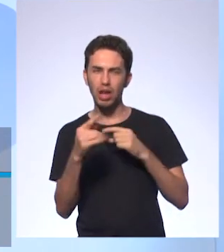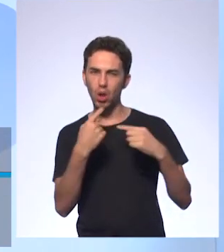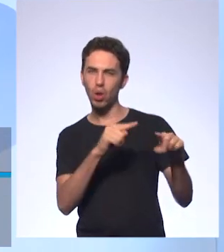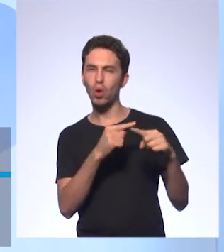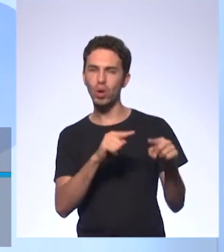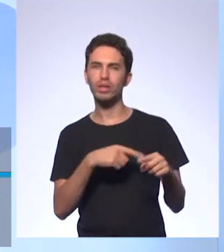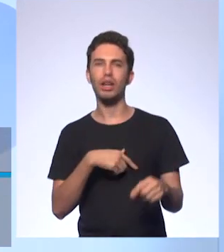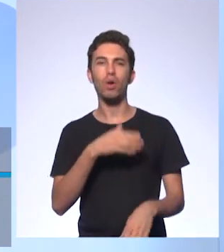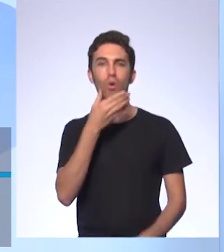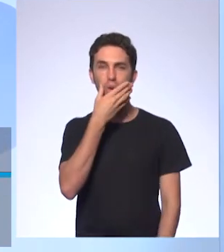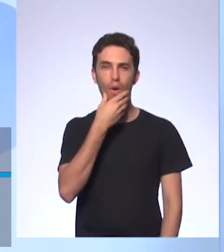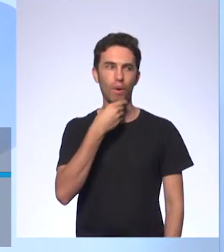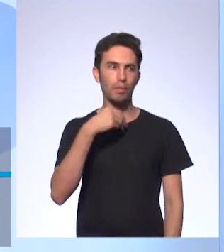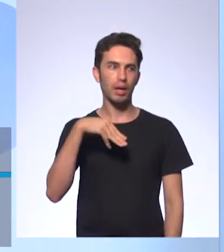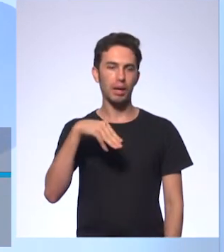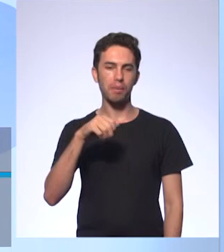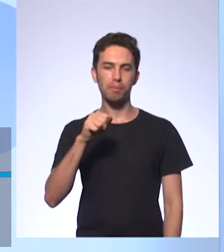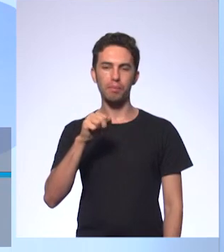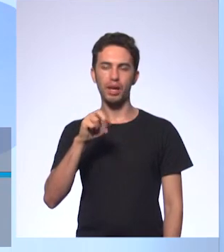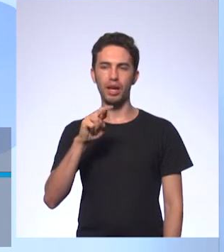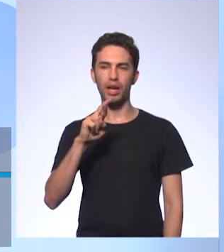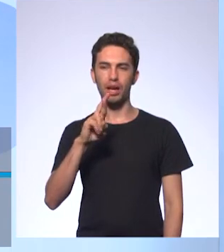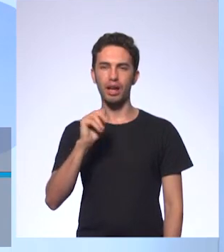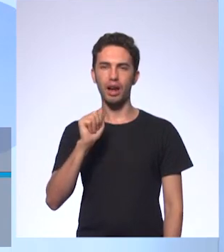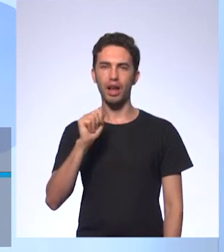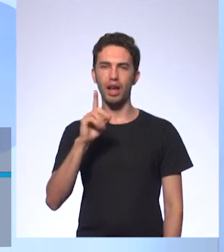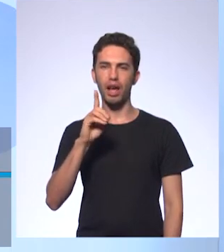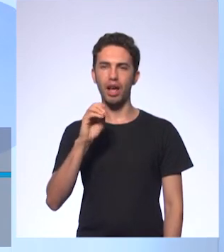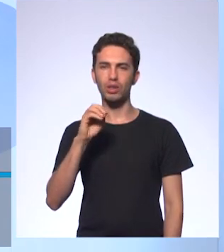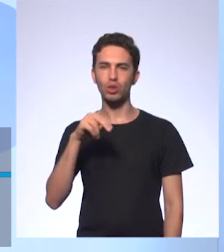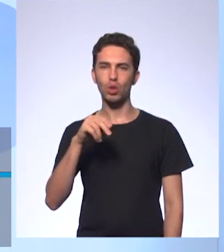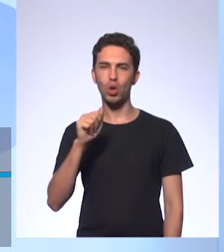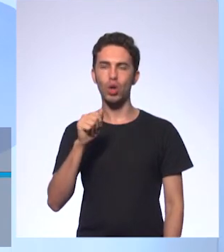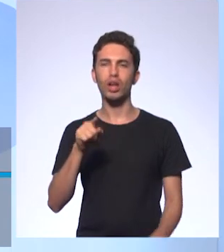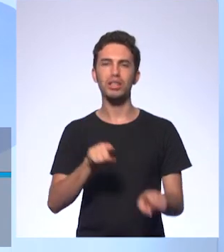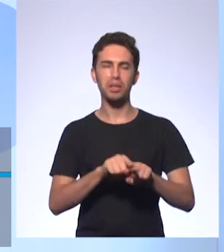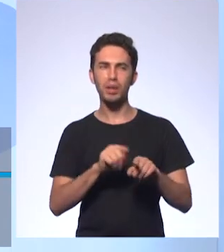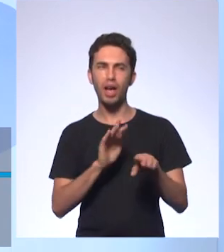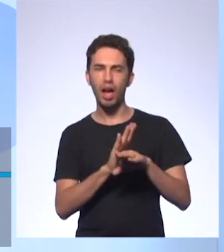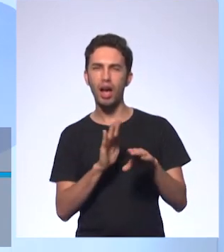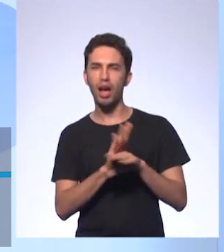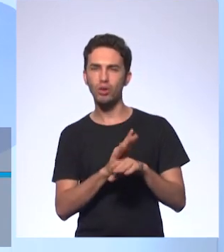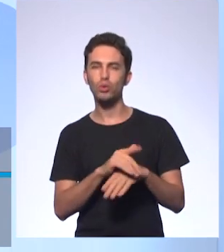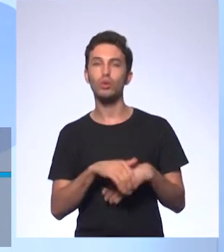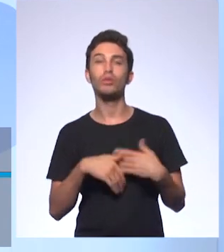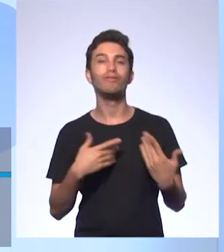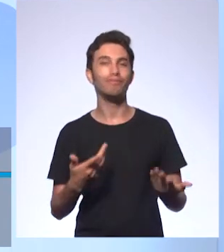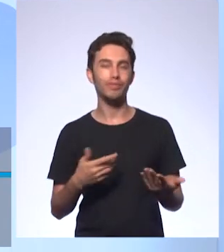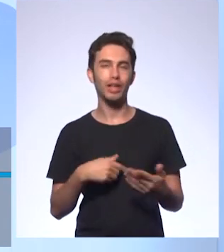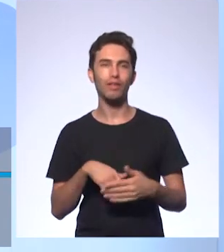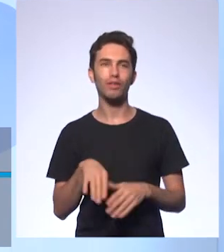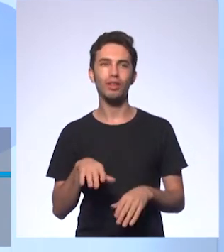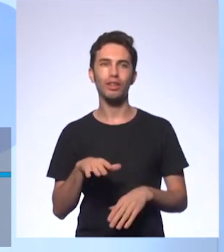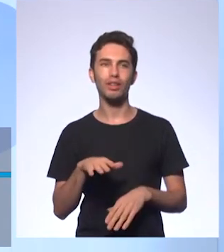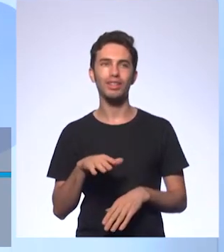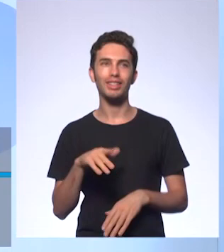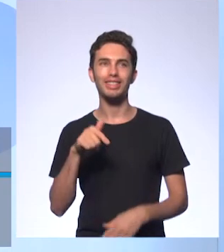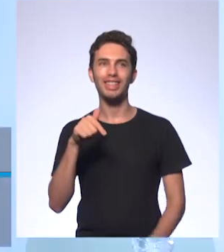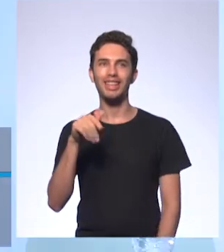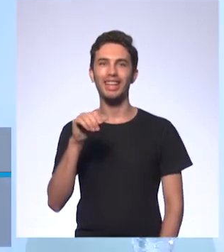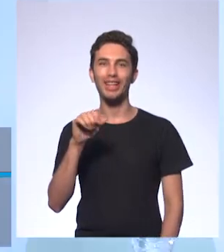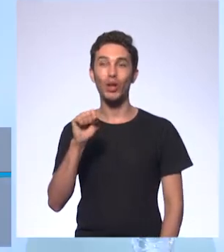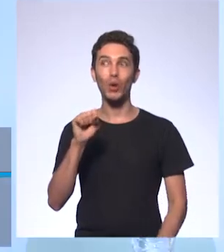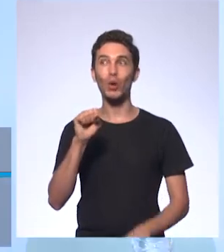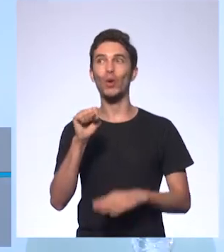época, no falecimento do Maradona, que infelizmente faleceu, citaram essa situação como um dos históricos aí. Então, foi em 78. Não era para